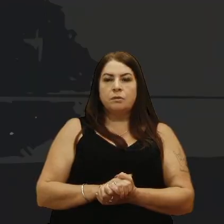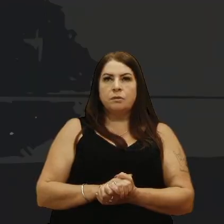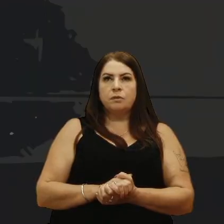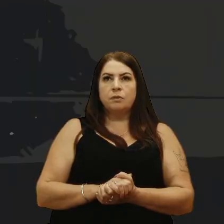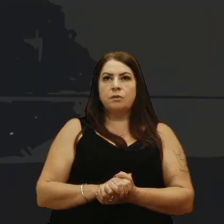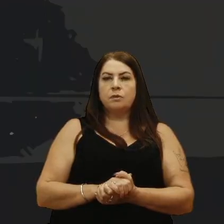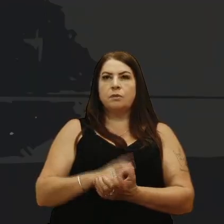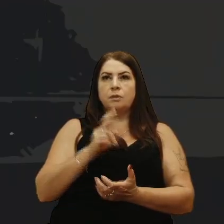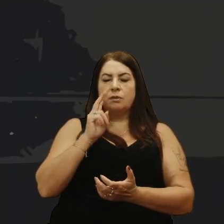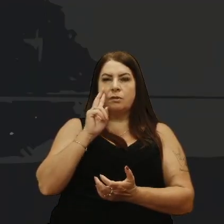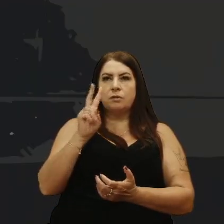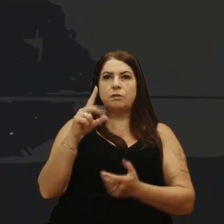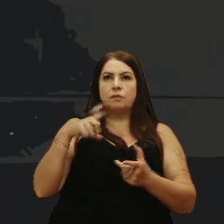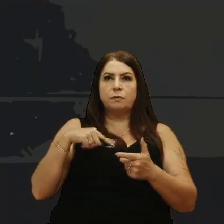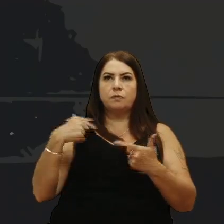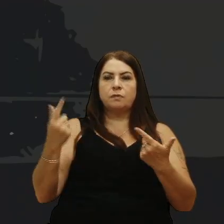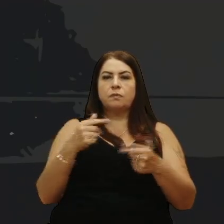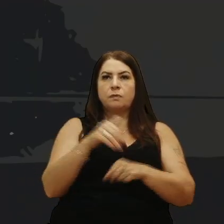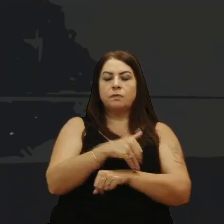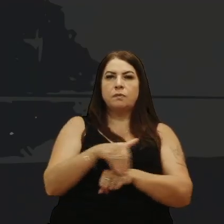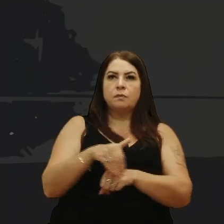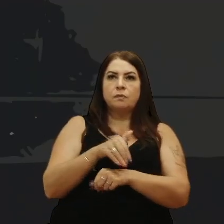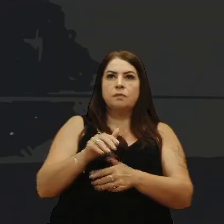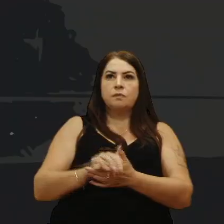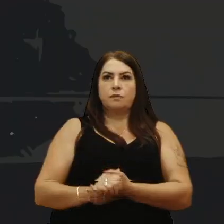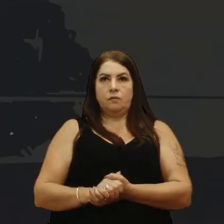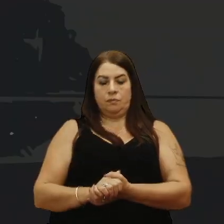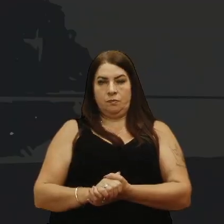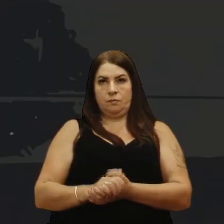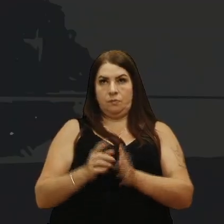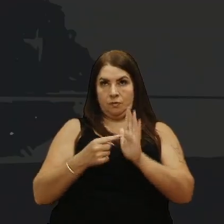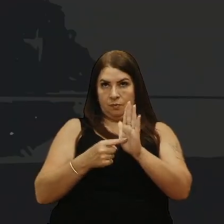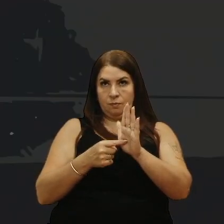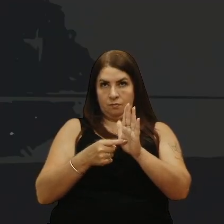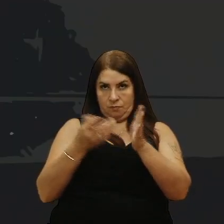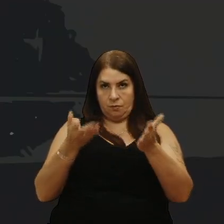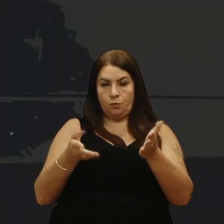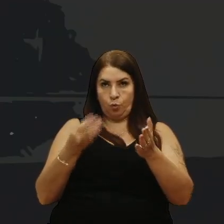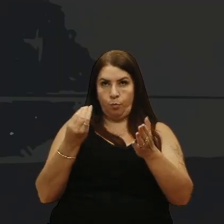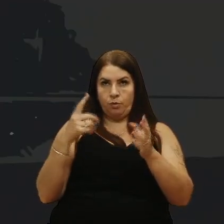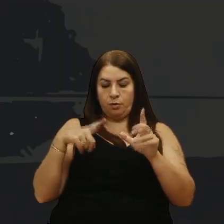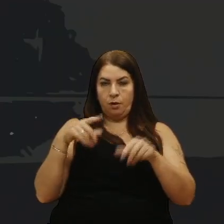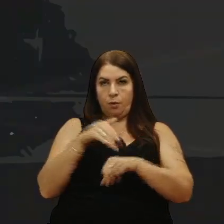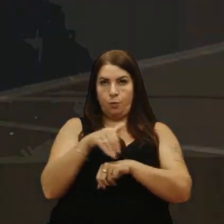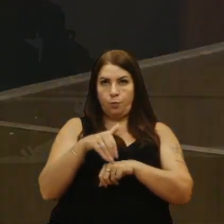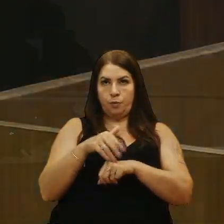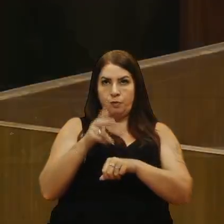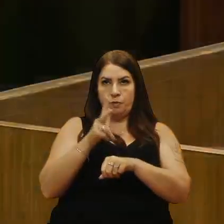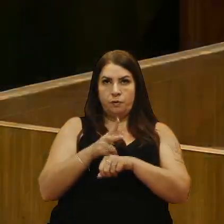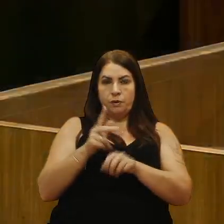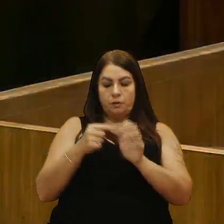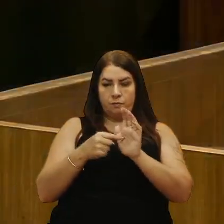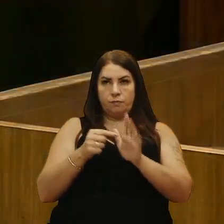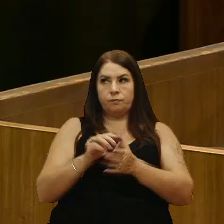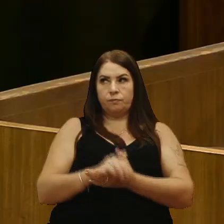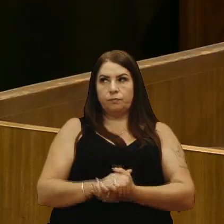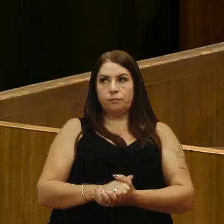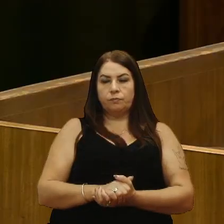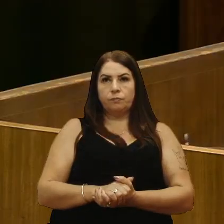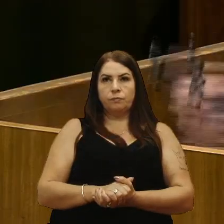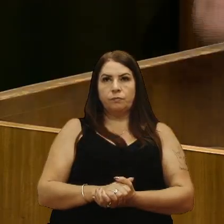Olha como é que está hoje essa rua. Mostra agora, por favor, Ângela, o vídeo que eu estive lá.